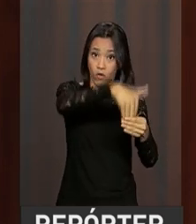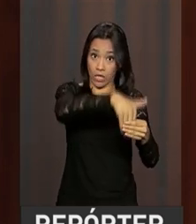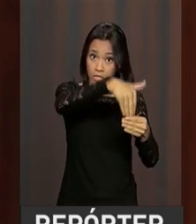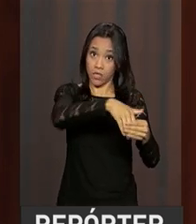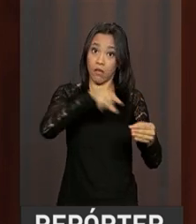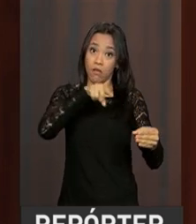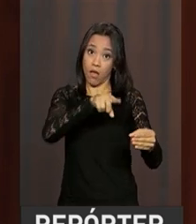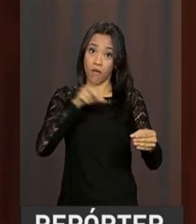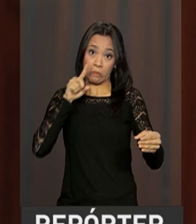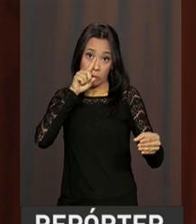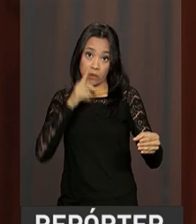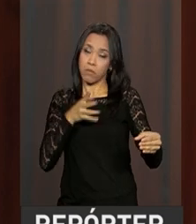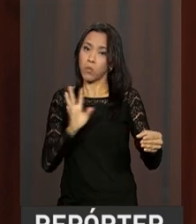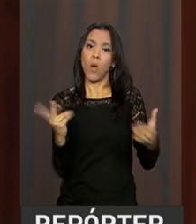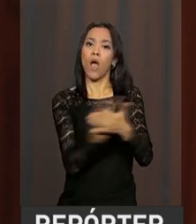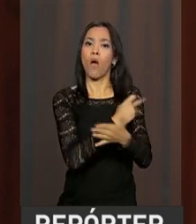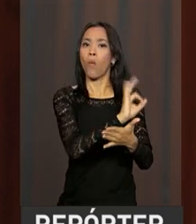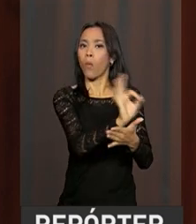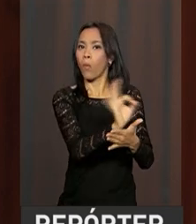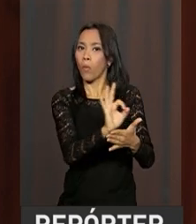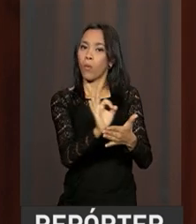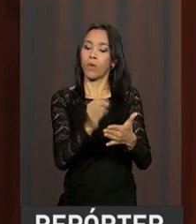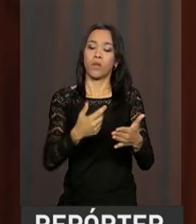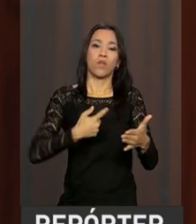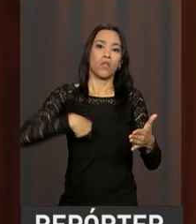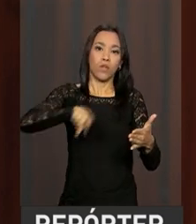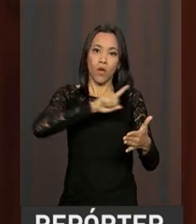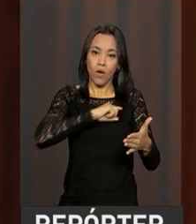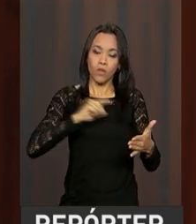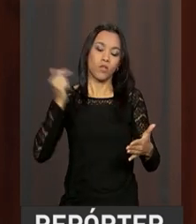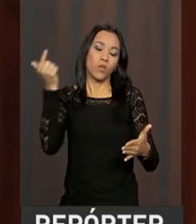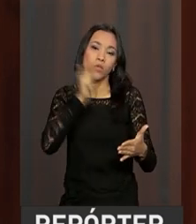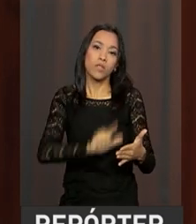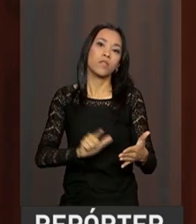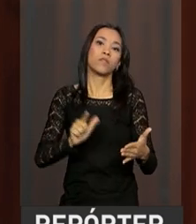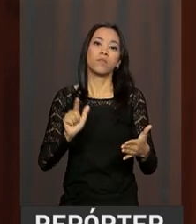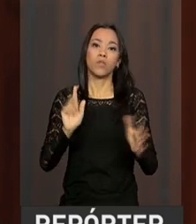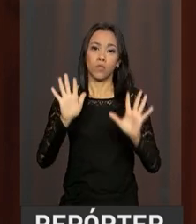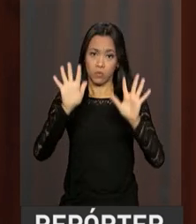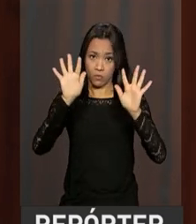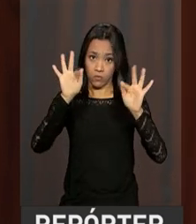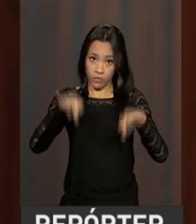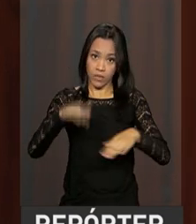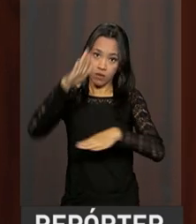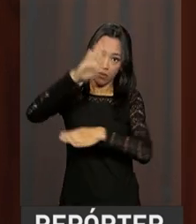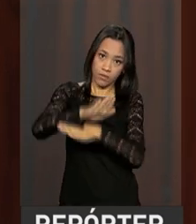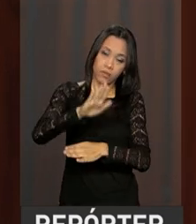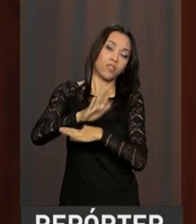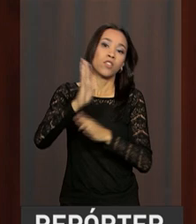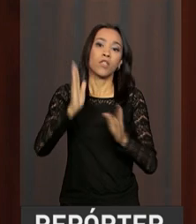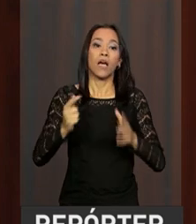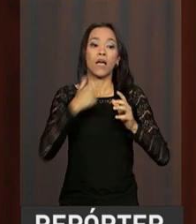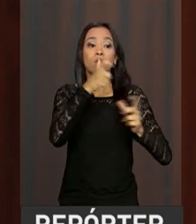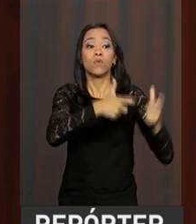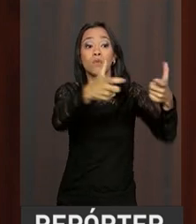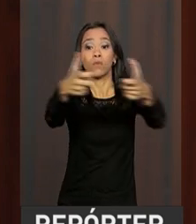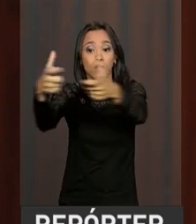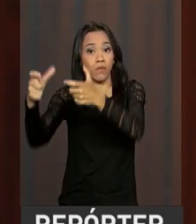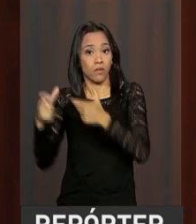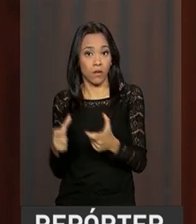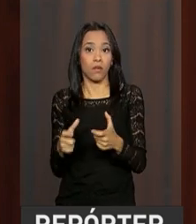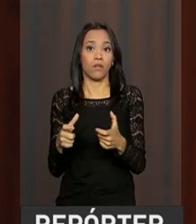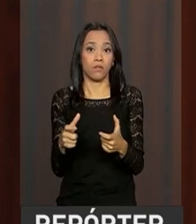votação e nós chegamos ao fim deste dia naquelas localidades